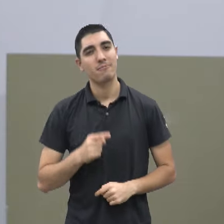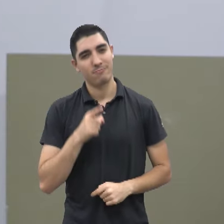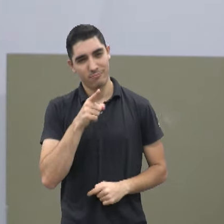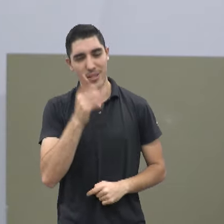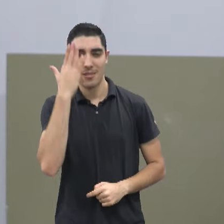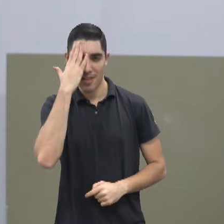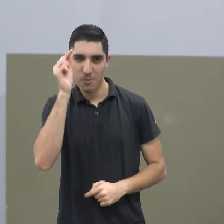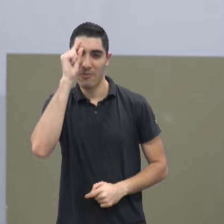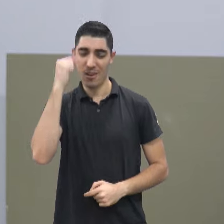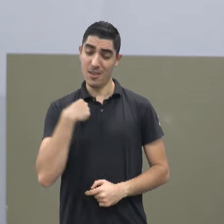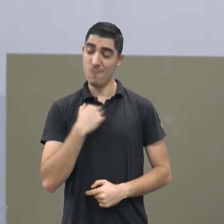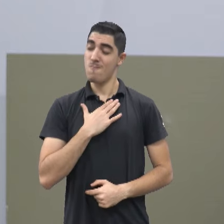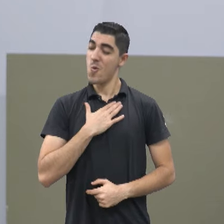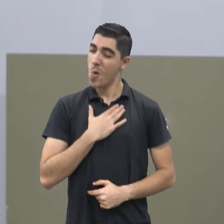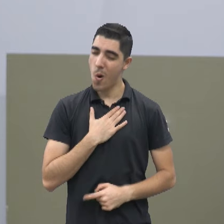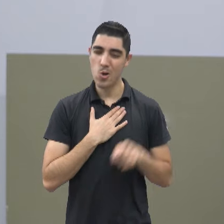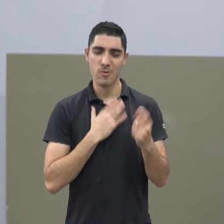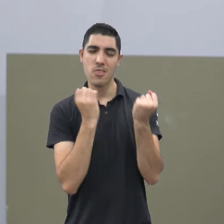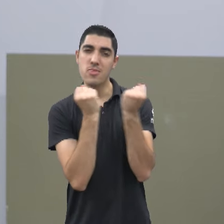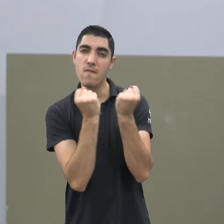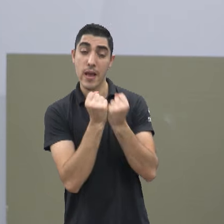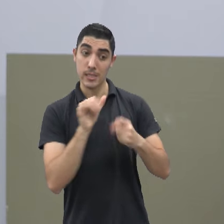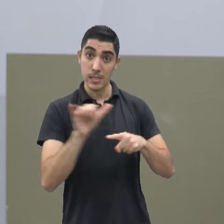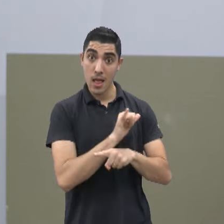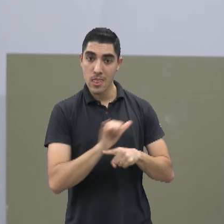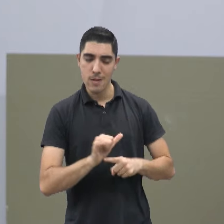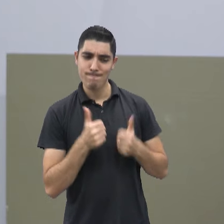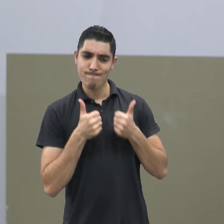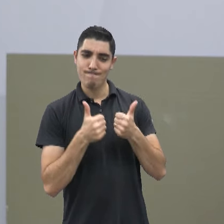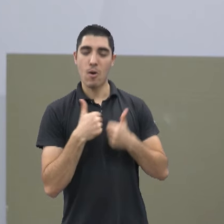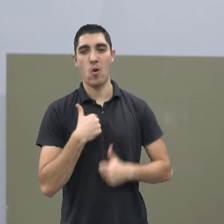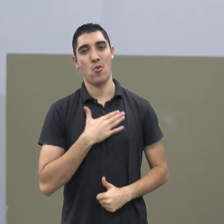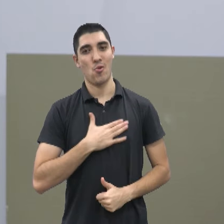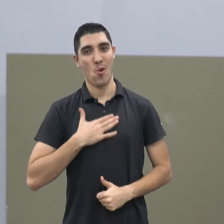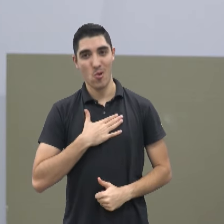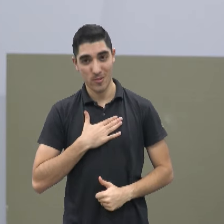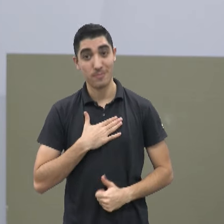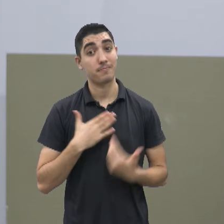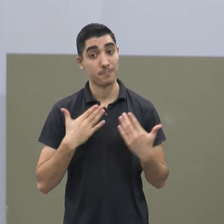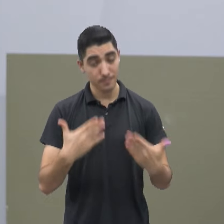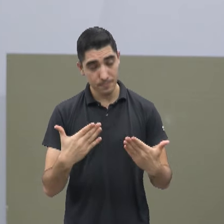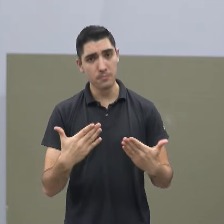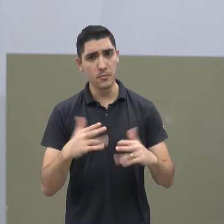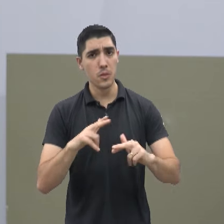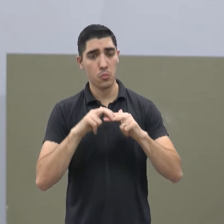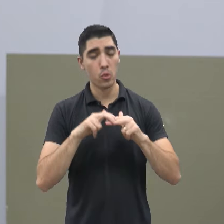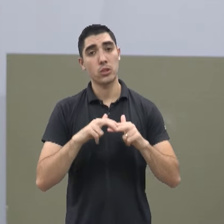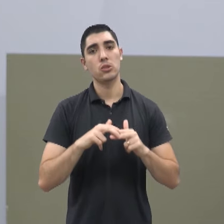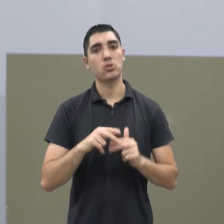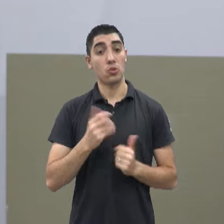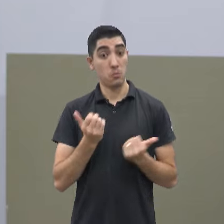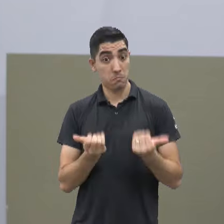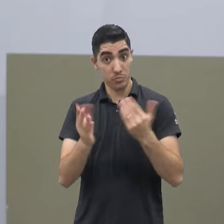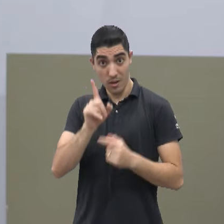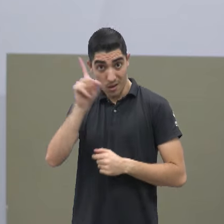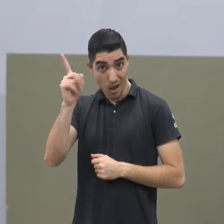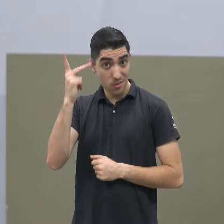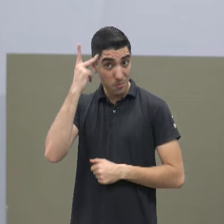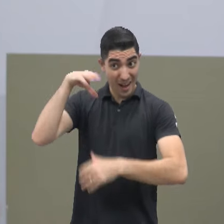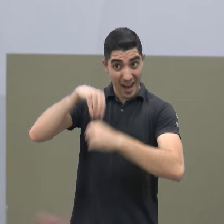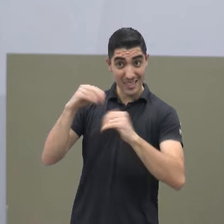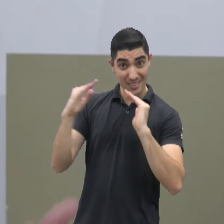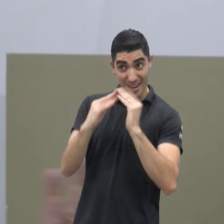acredito muito, time vencedor é o time que tem uma grande defesa. E eu acho que você ir no Morumbi fazer o São Paulo fazer 58 pontos,